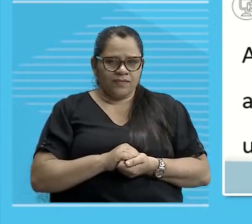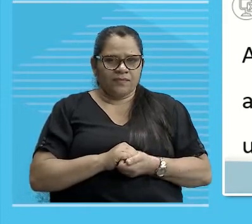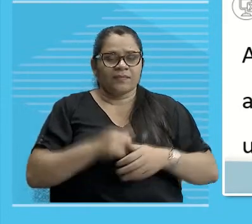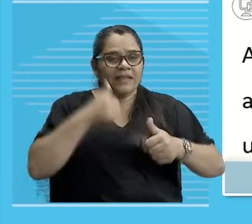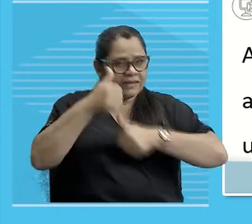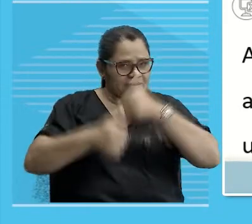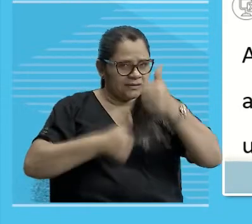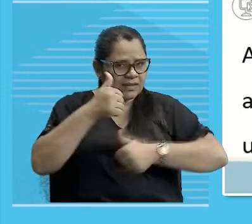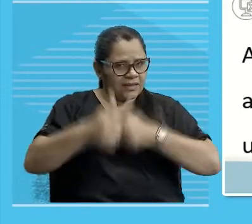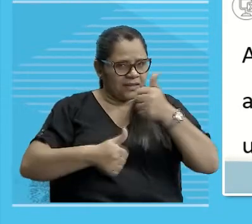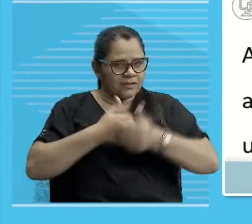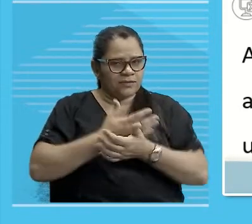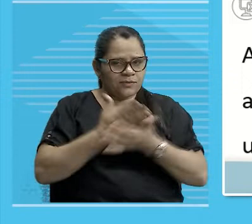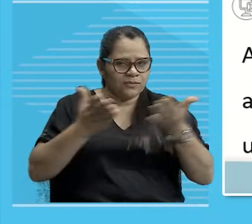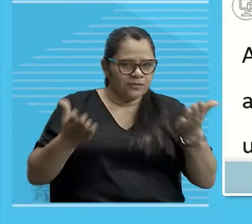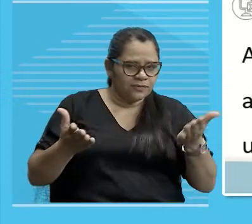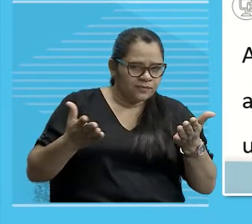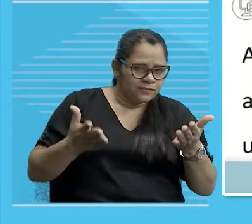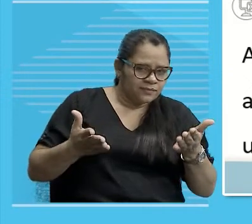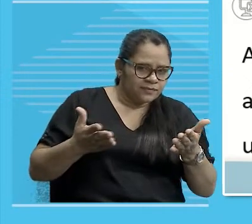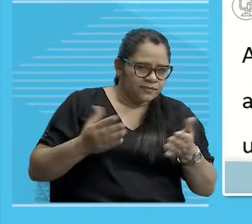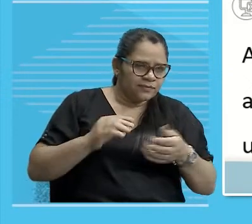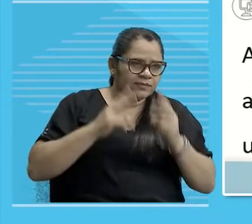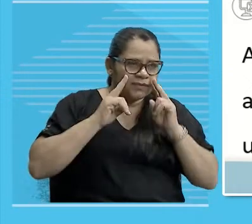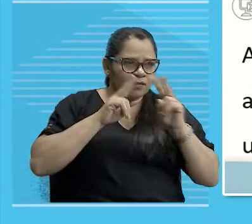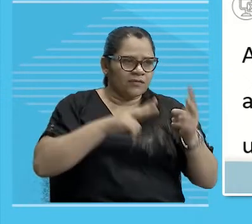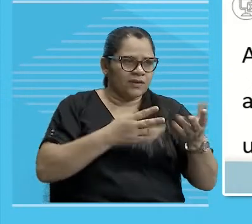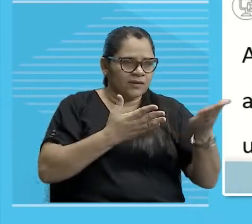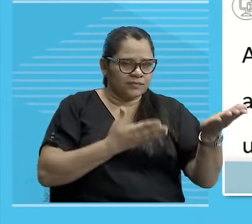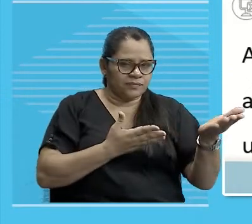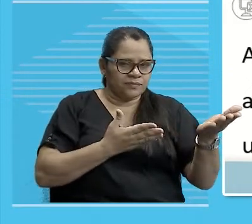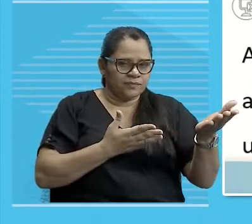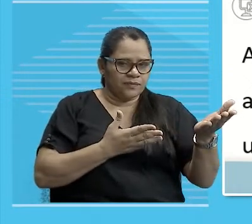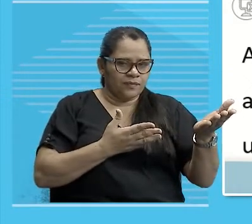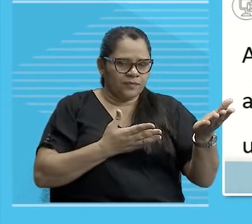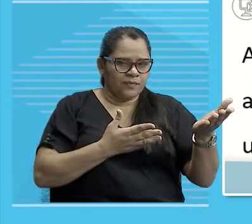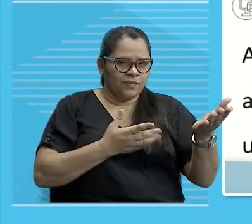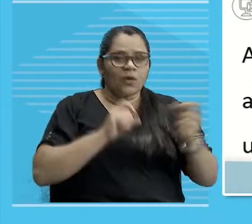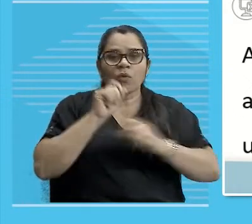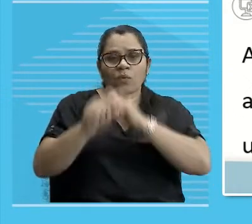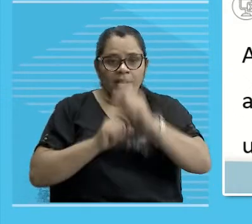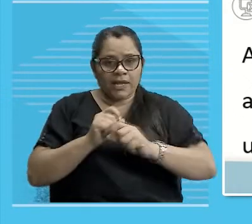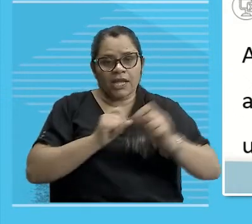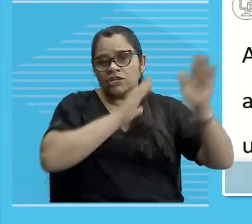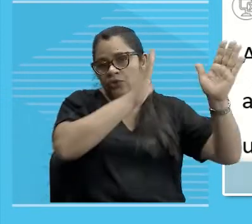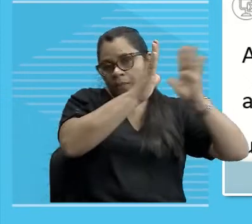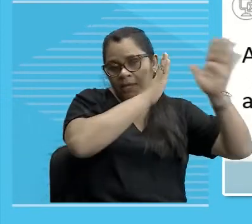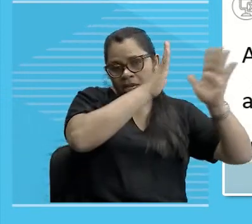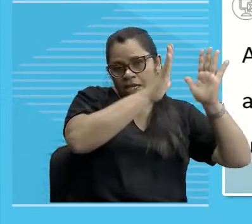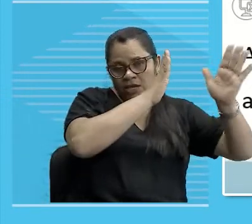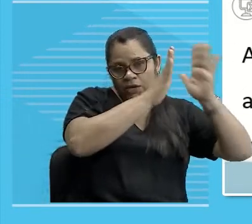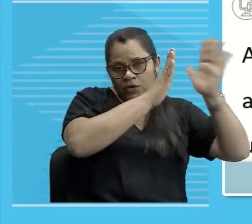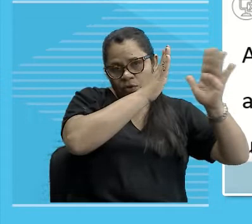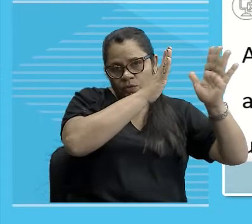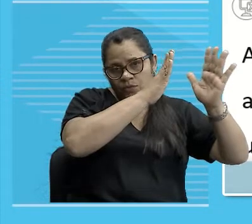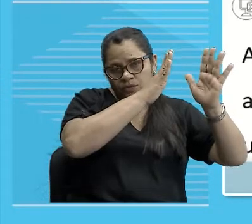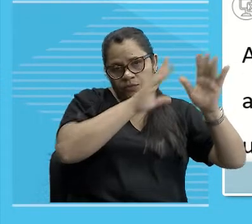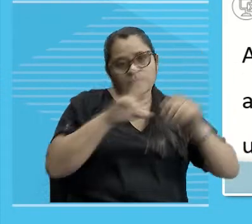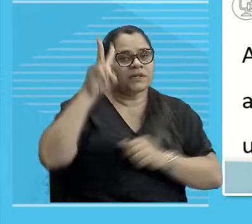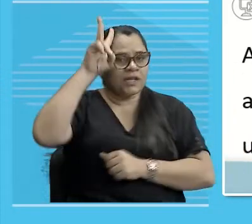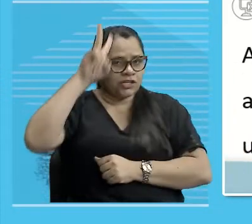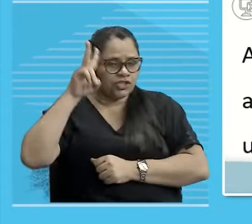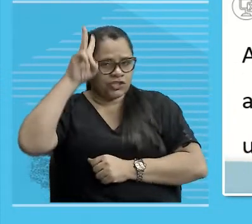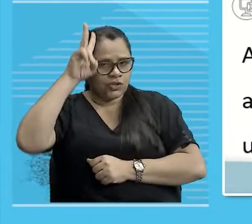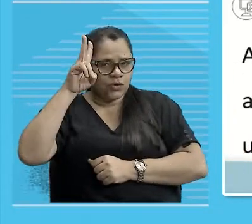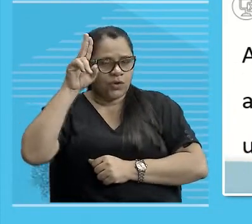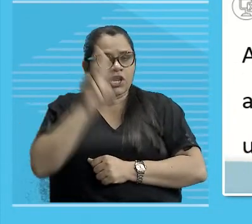Beleza, galera? Então vamos lá, deixa eu... O que naquela época, falando um pouco aí da história,